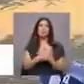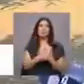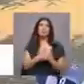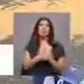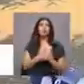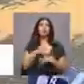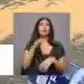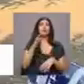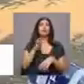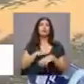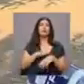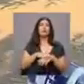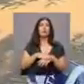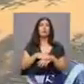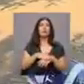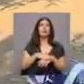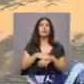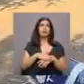choque séptico,